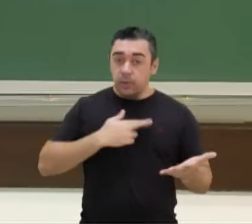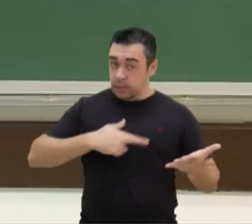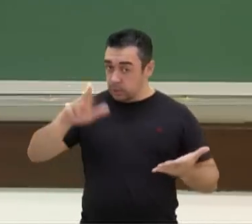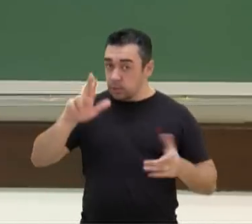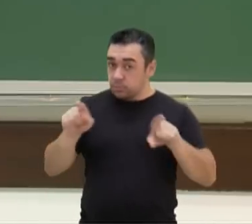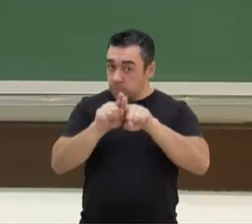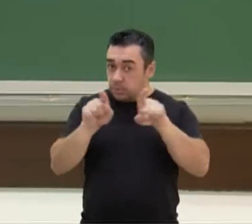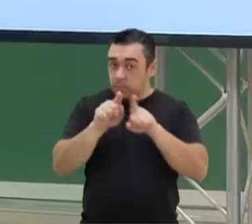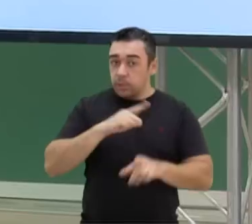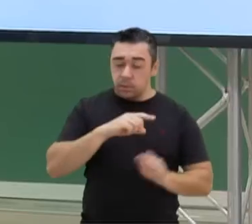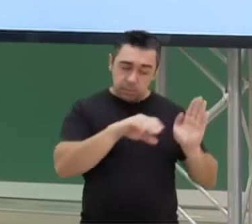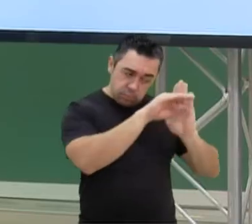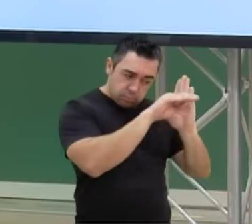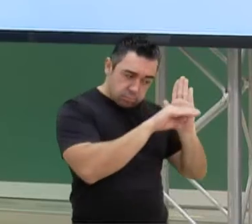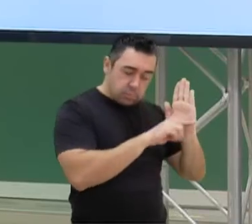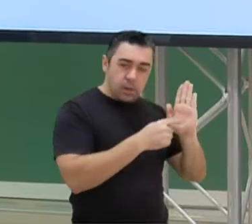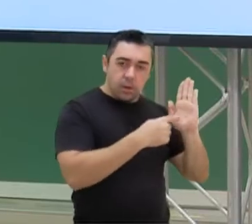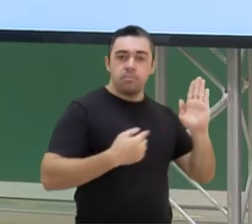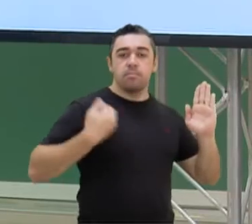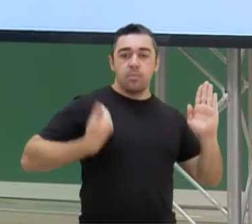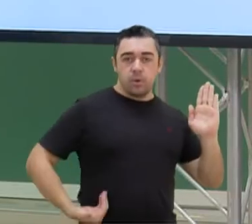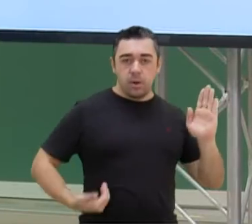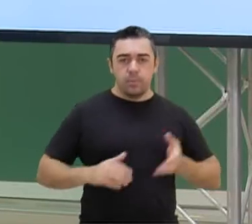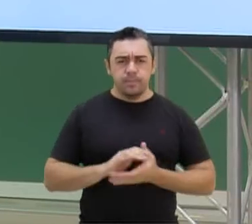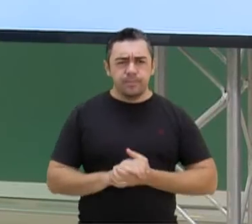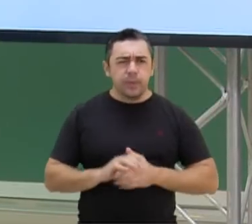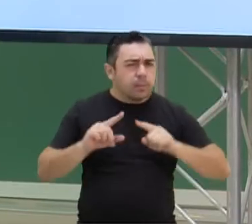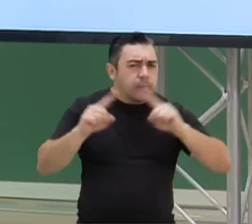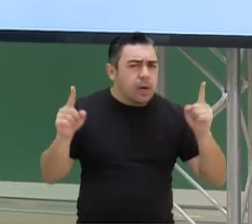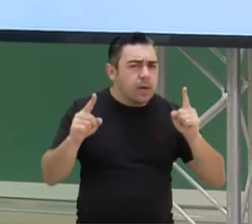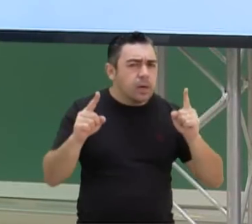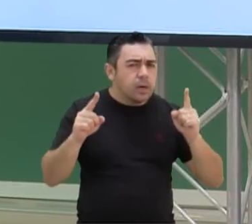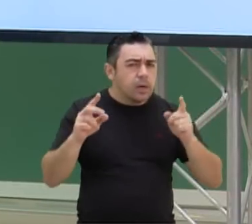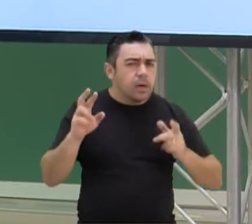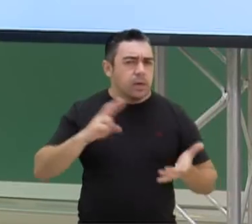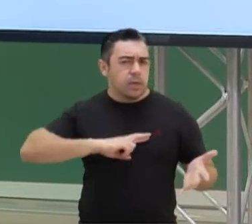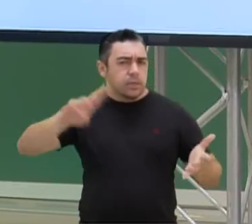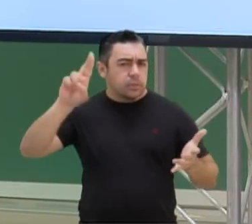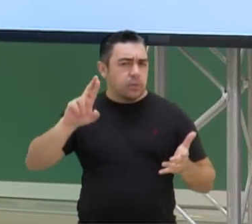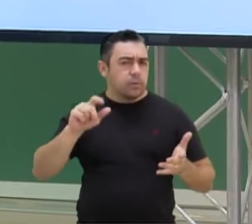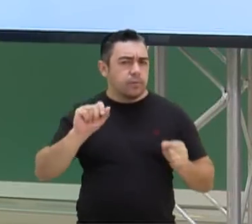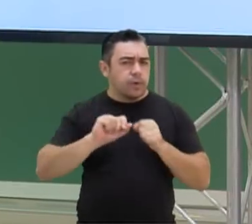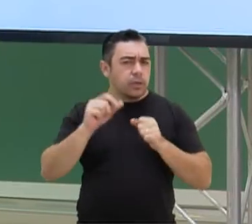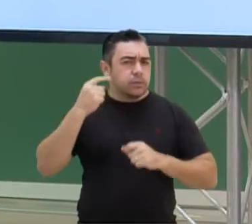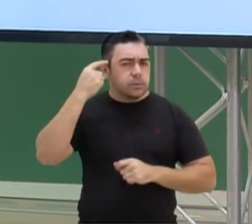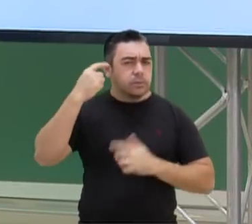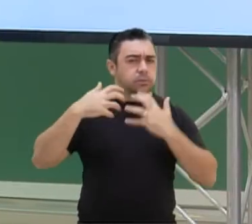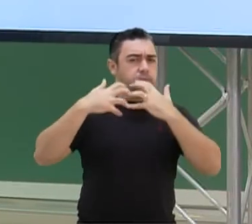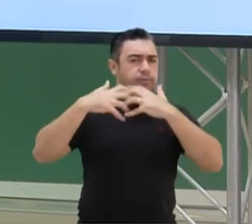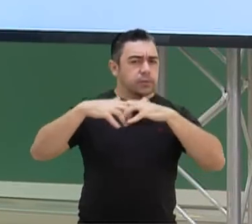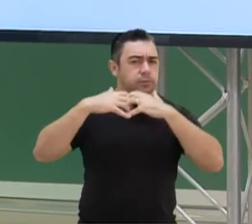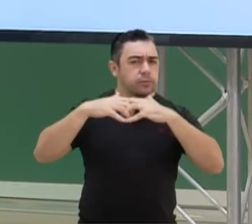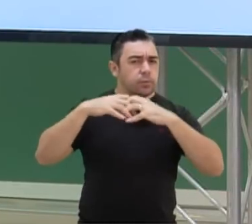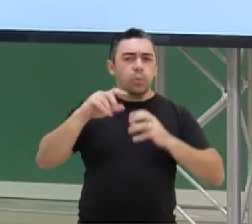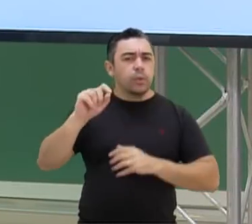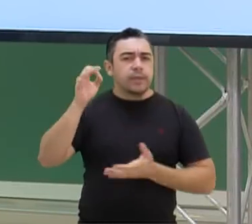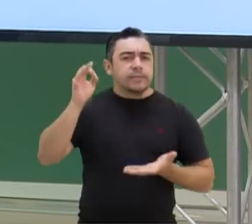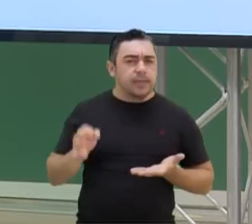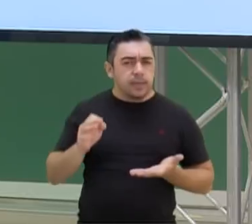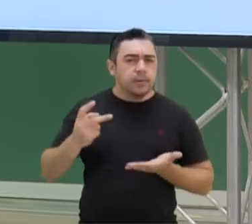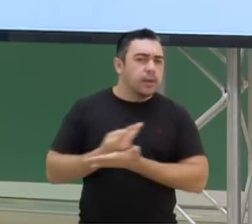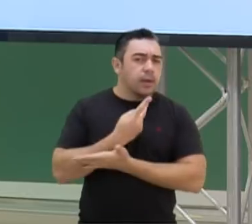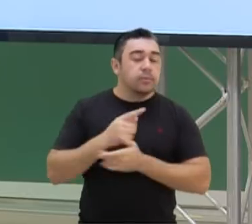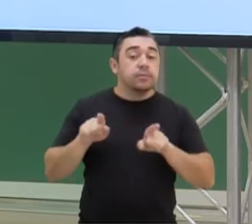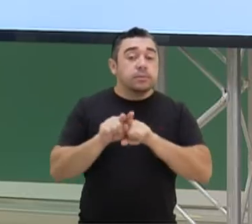também princípios morais, mas como a religião muitas vezes nos leva a uma reflexão sobre o que é certo e errado, também